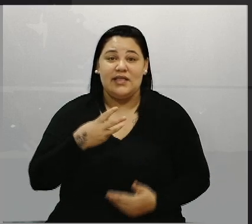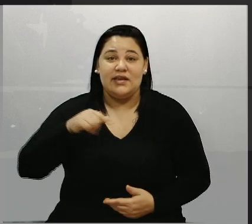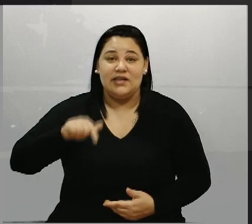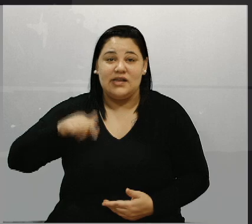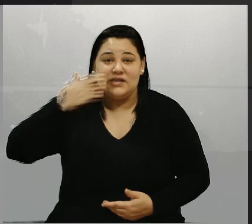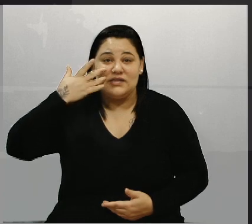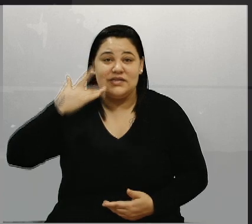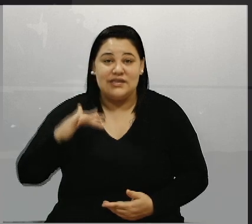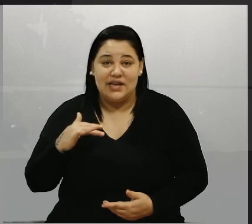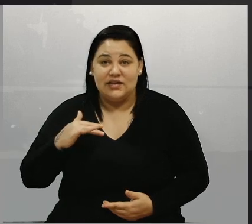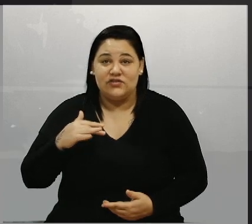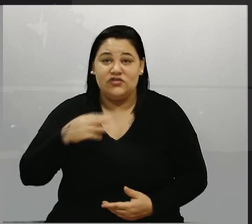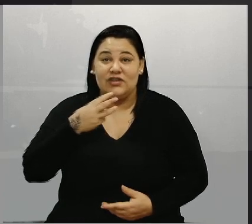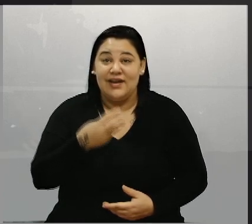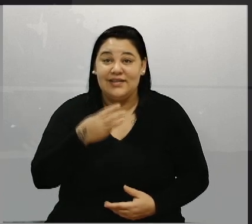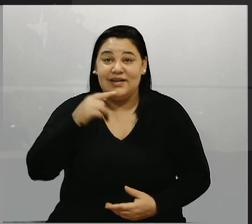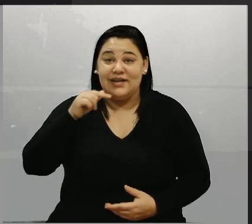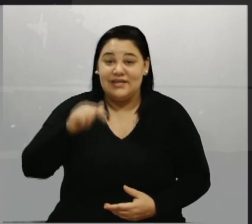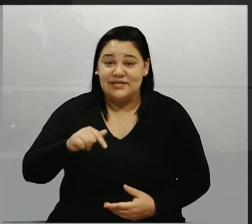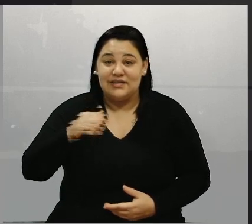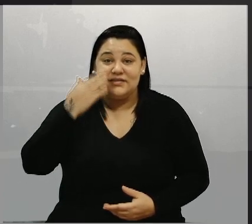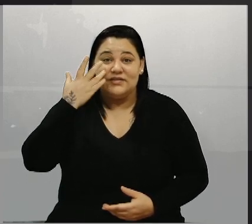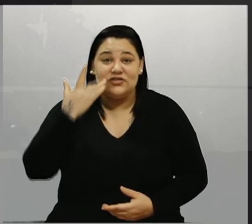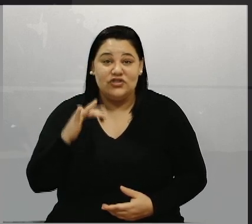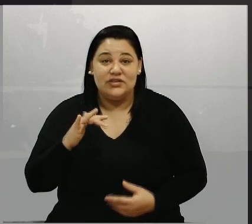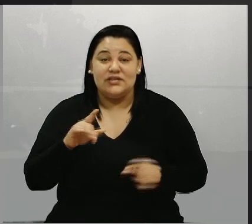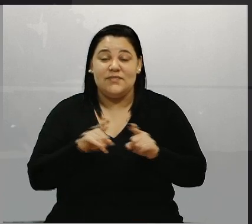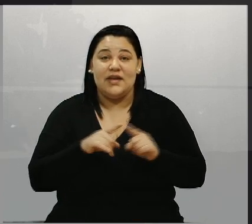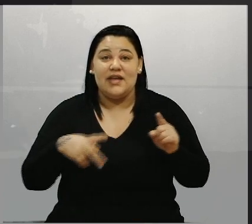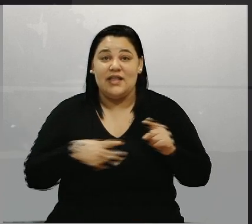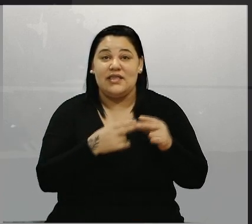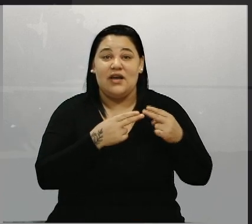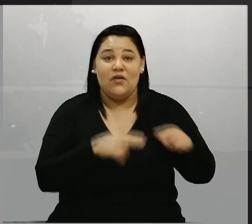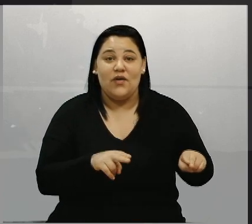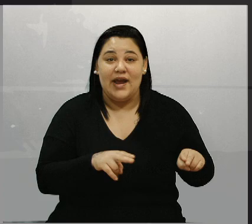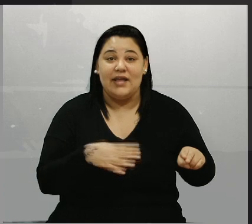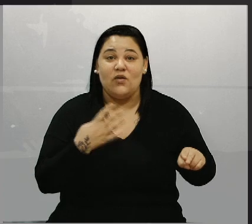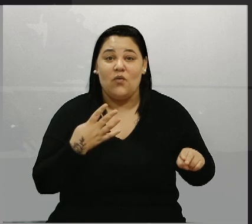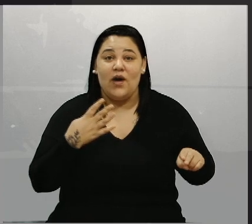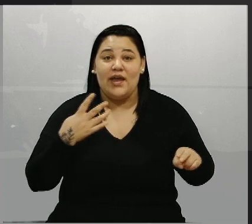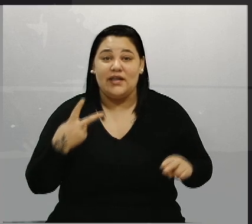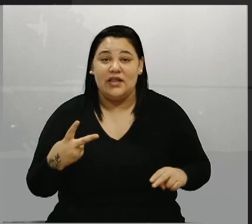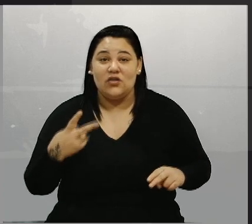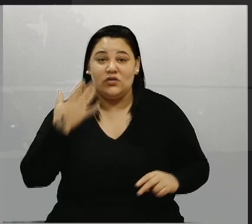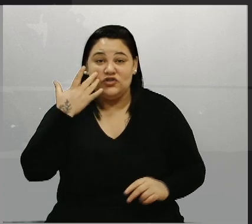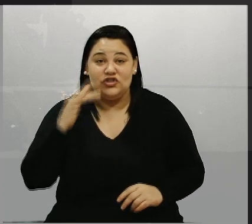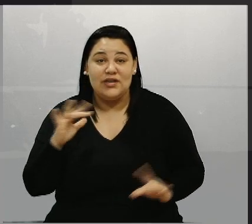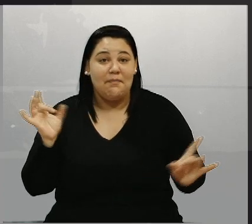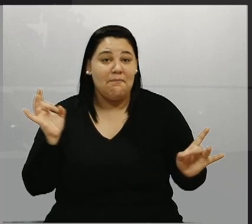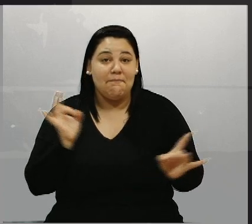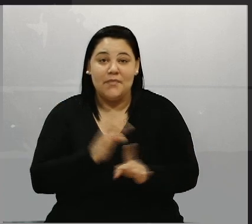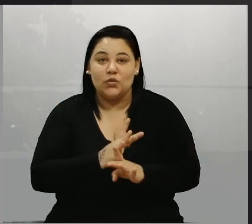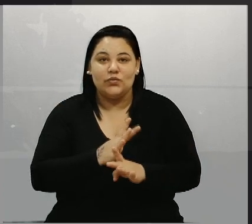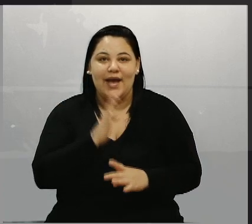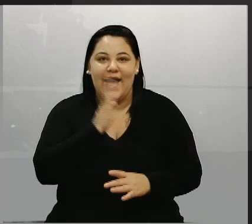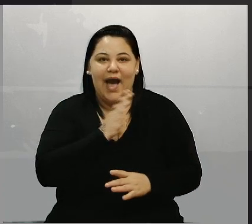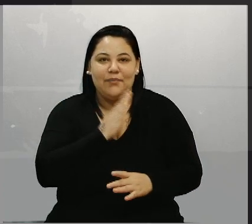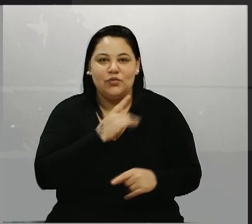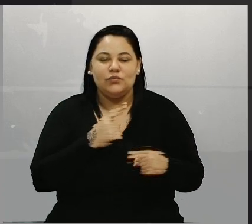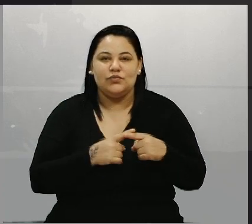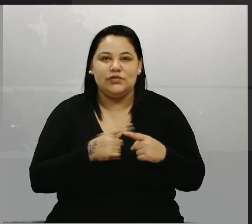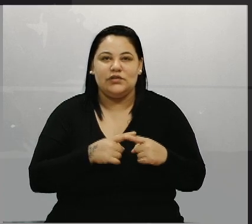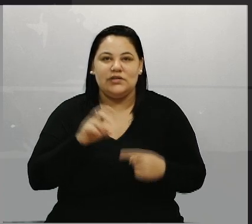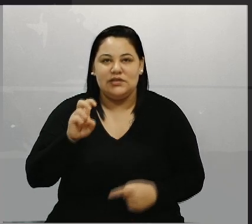Scalco, 37 dias. Inaugurada em 42 dias, porque ficou 5 dias ali